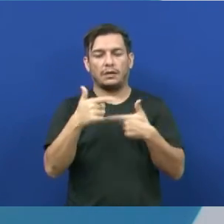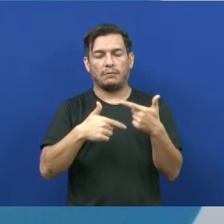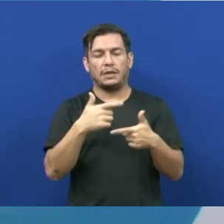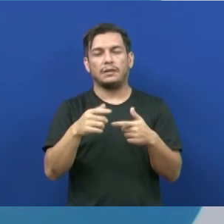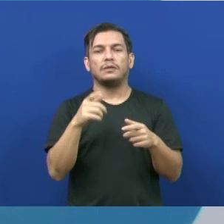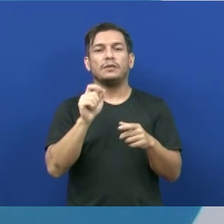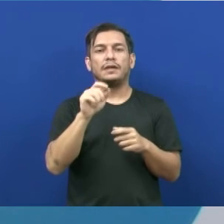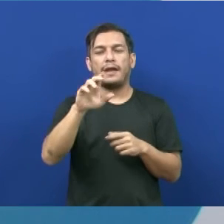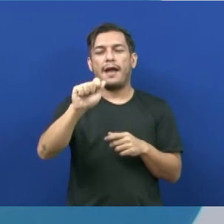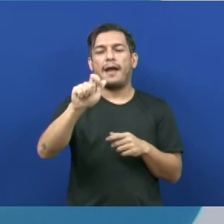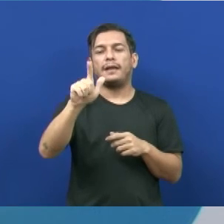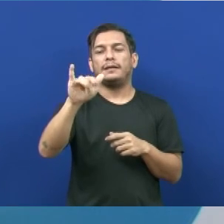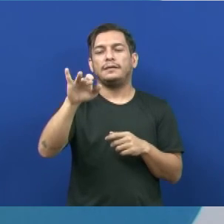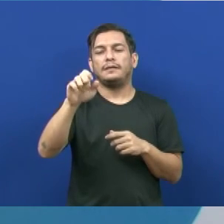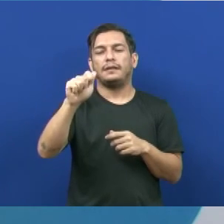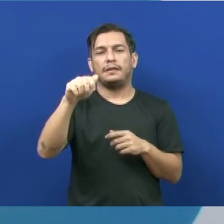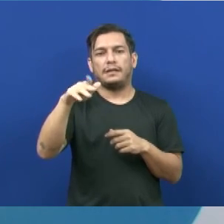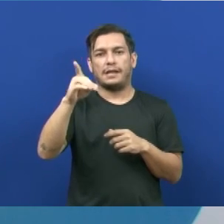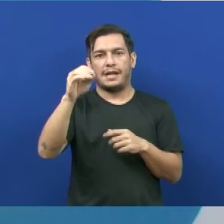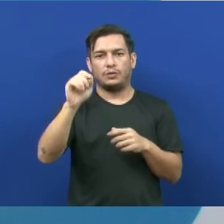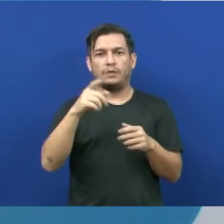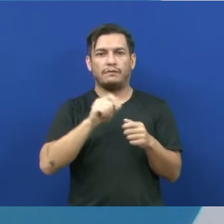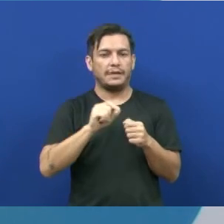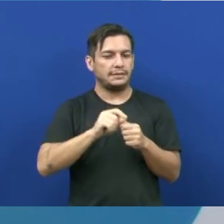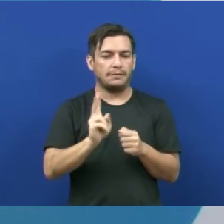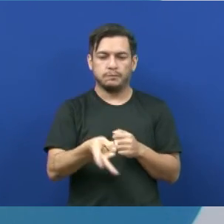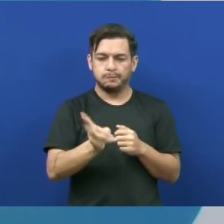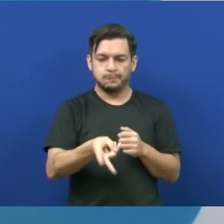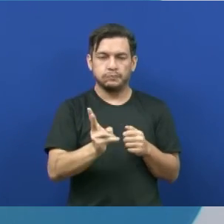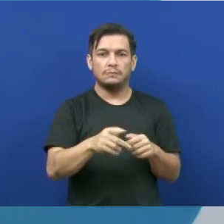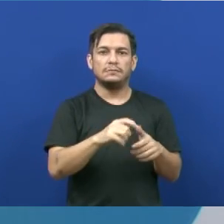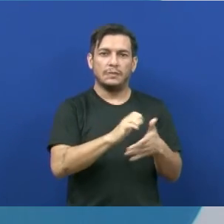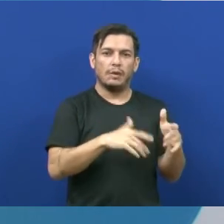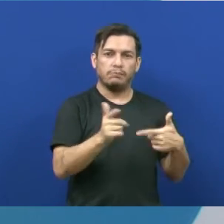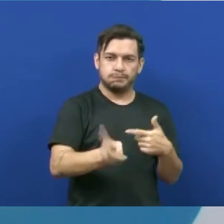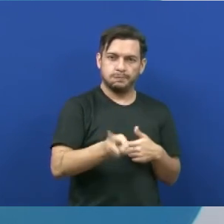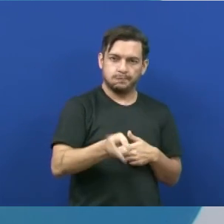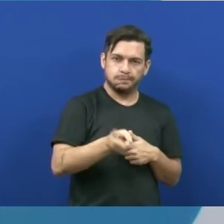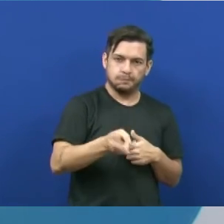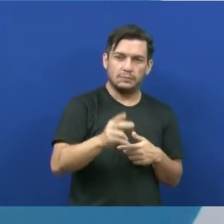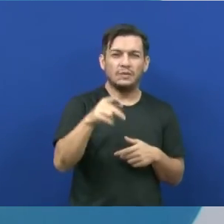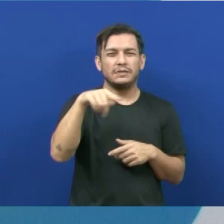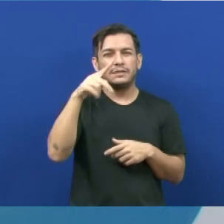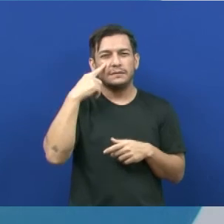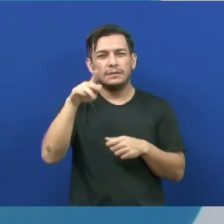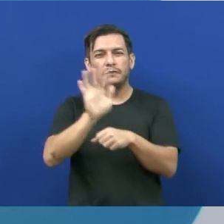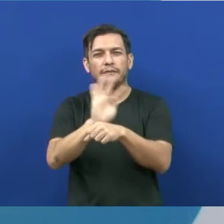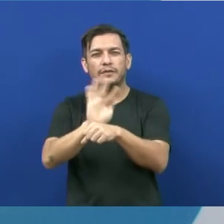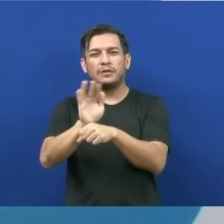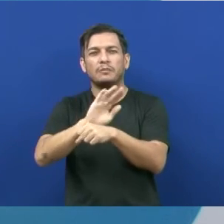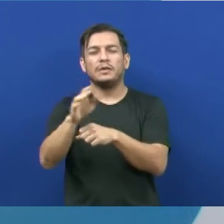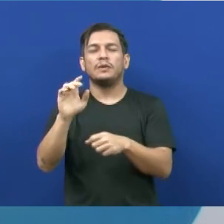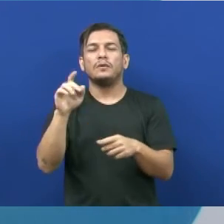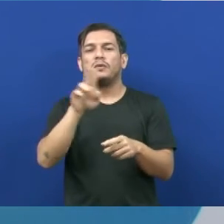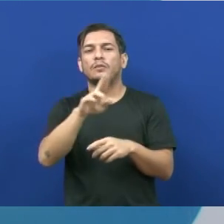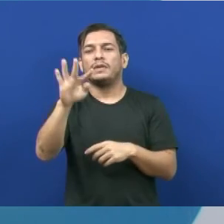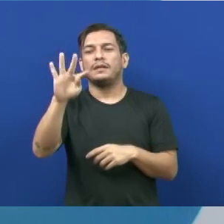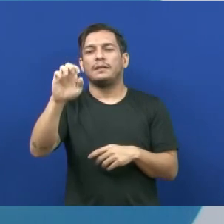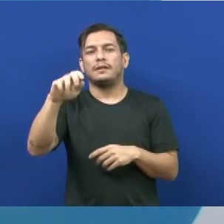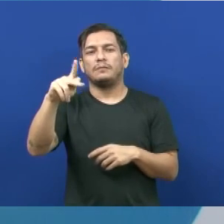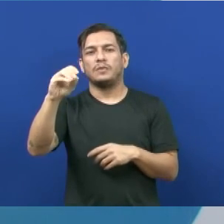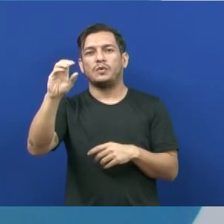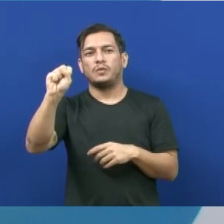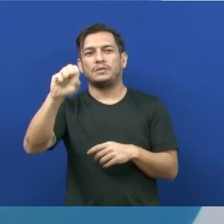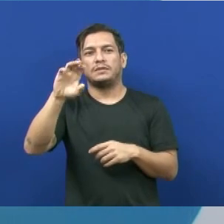faz aquela atividade. Até se você recomendo vocês assistirem o filme chamado De Tempos Modernos, com o nosso amigo Charlie Chaplin,